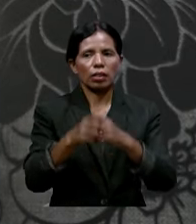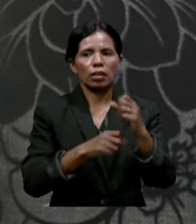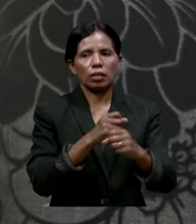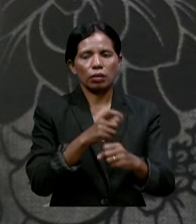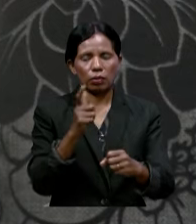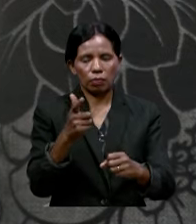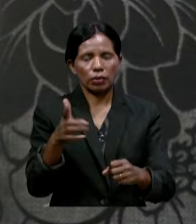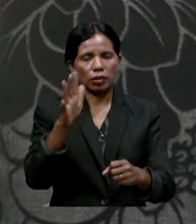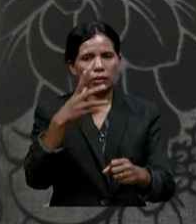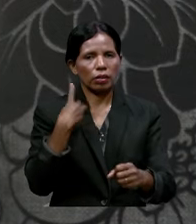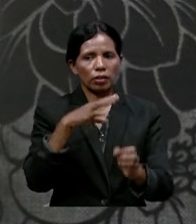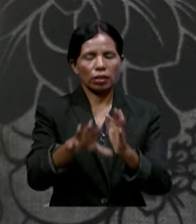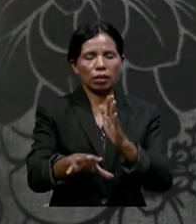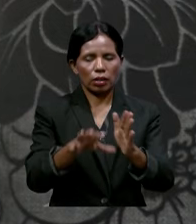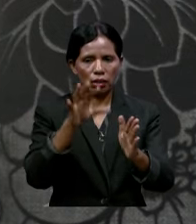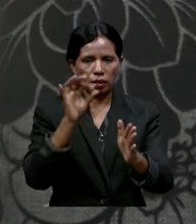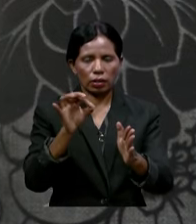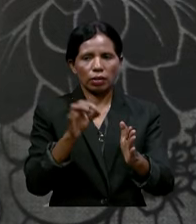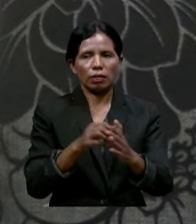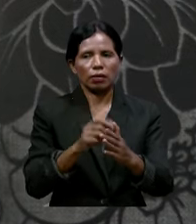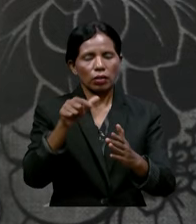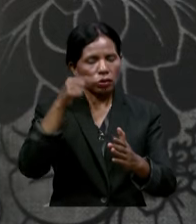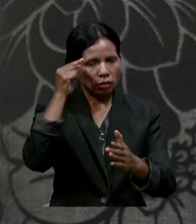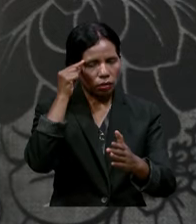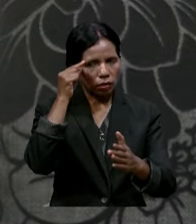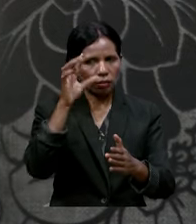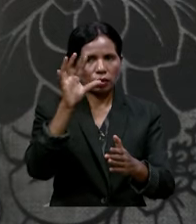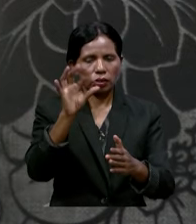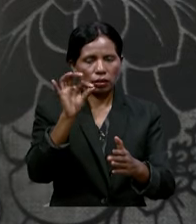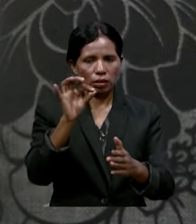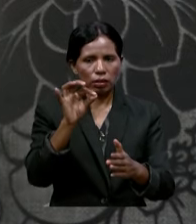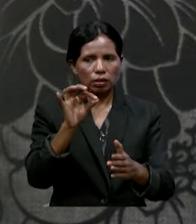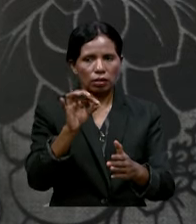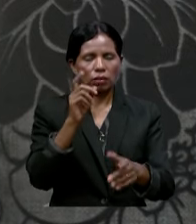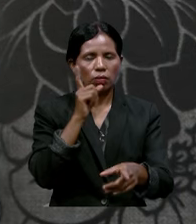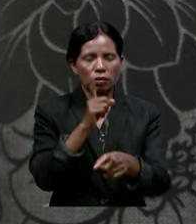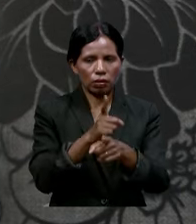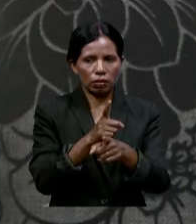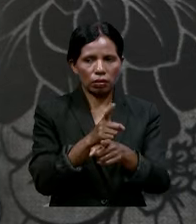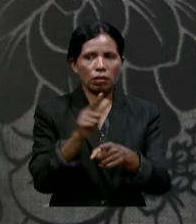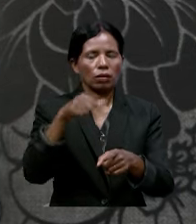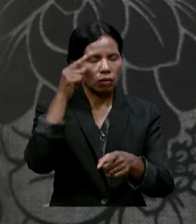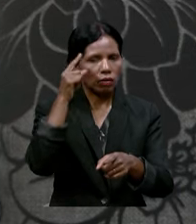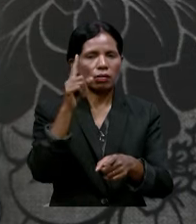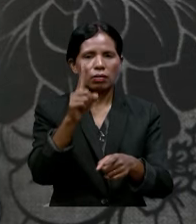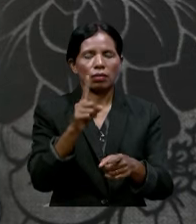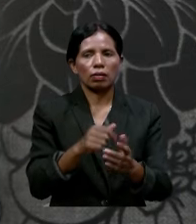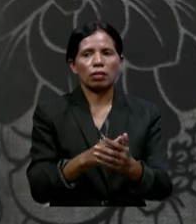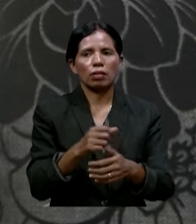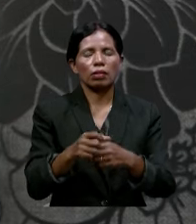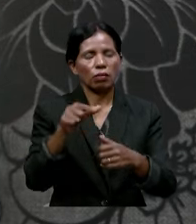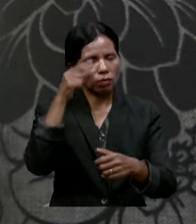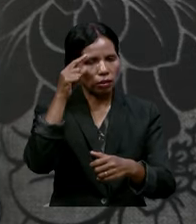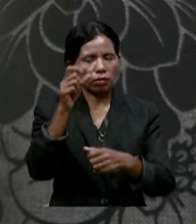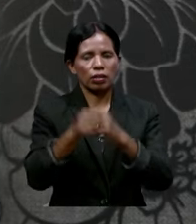recen lima e te retantiona governo sia quedas tu rosne governo ida tina lima